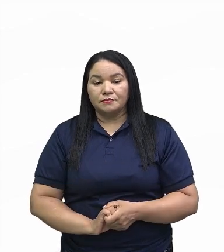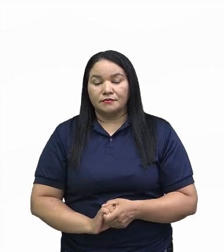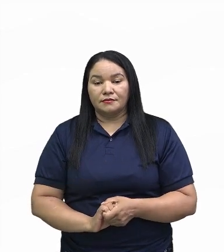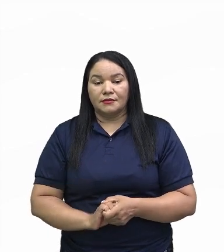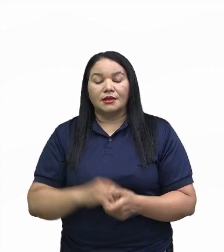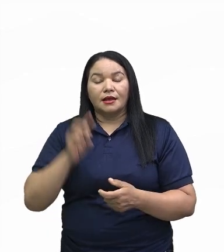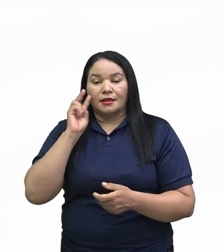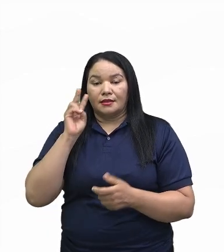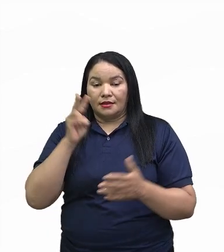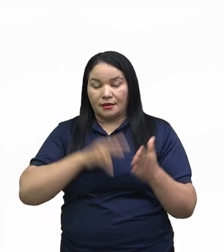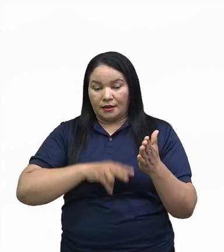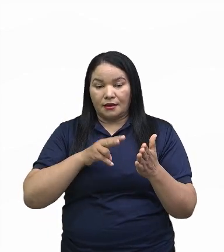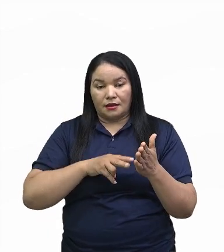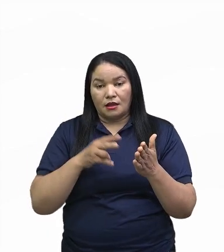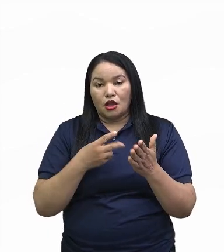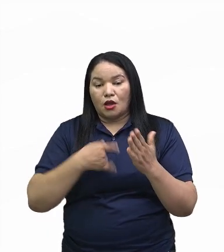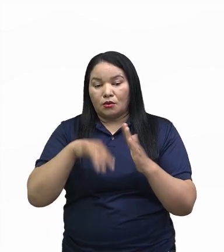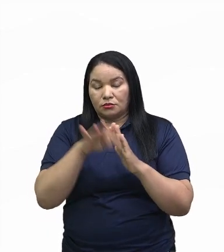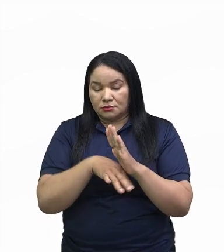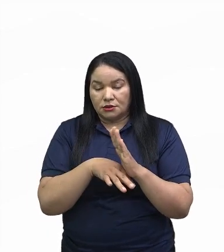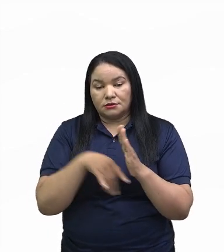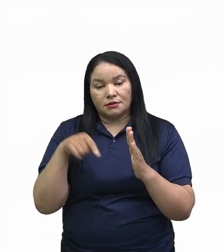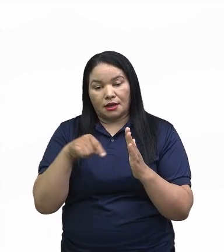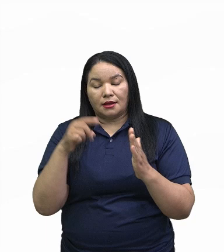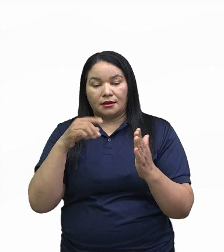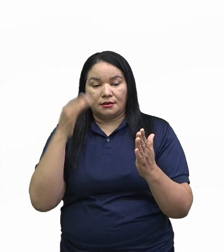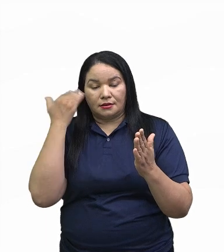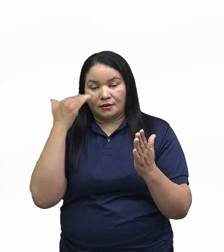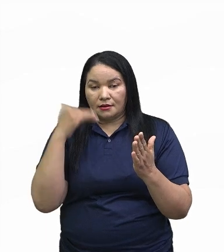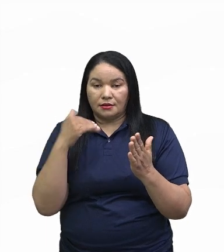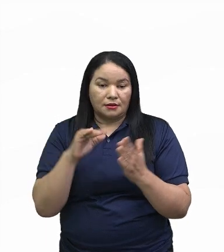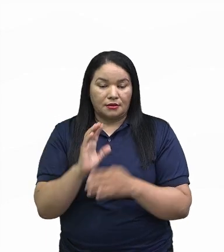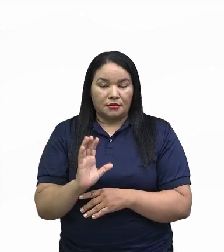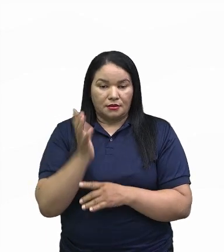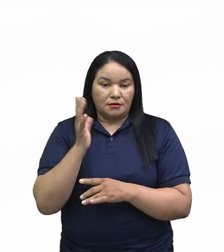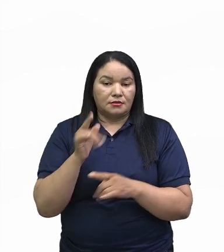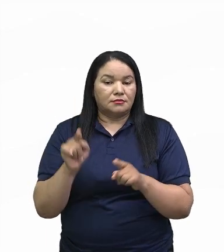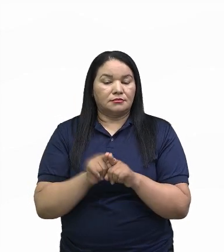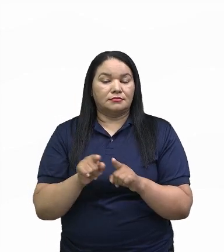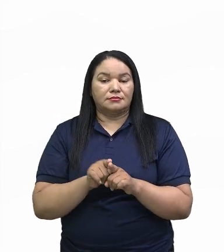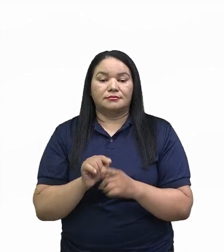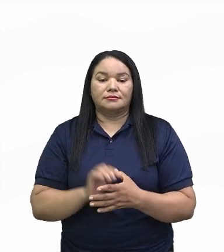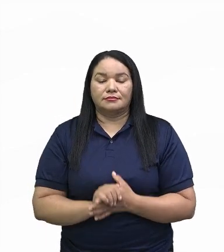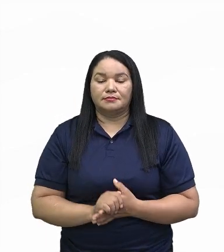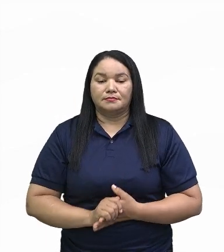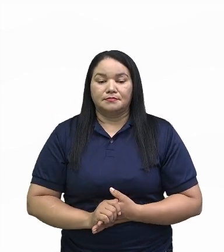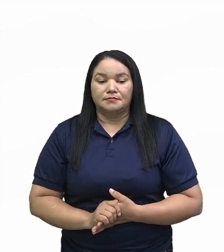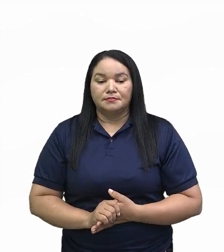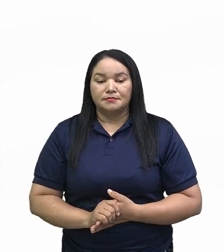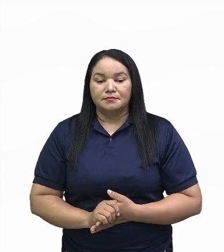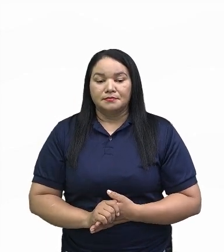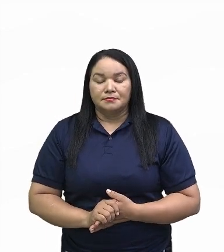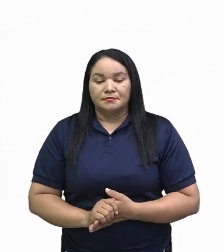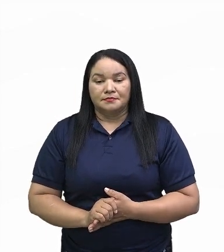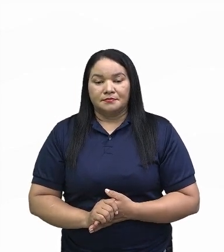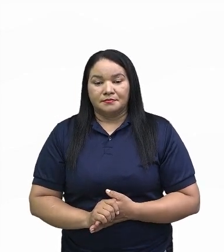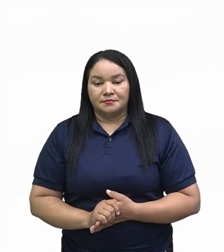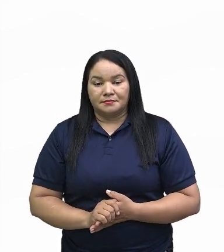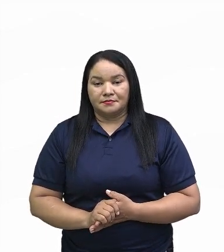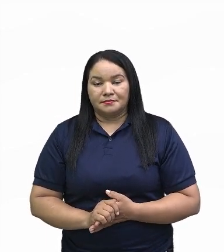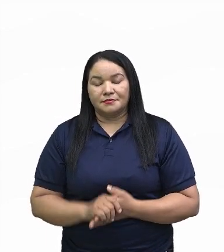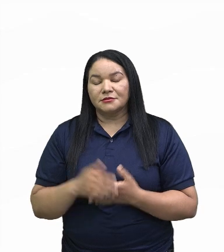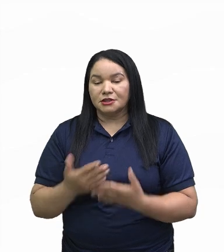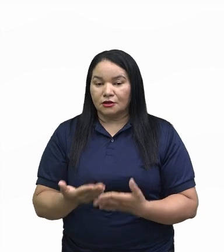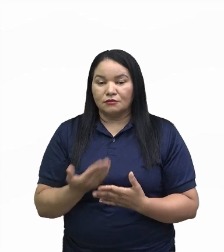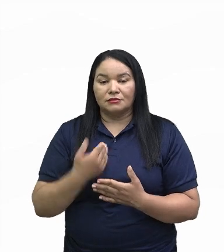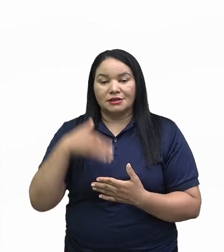ler esse texto, ele vai entender o que aconteceu, o fato que ocorreu, né? Então, vai ter lá o